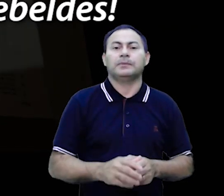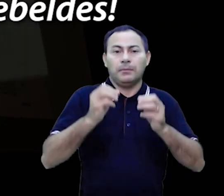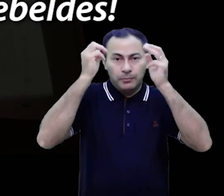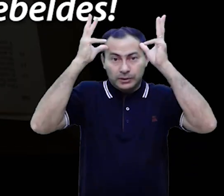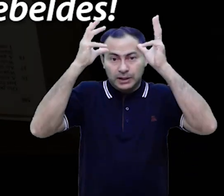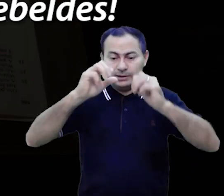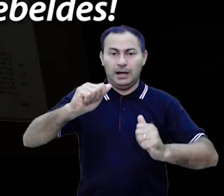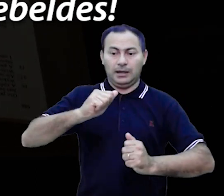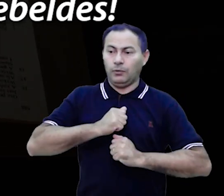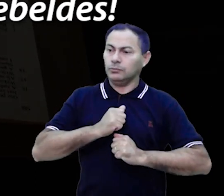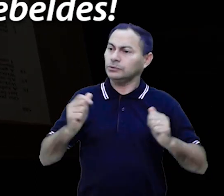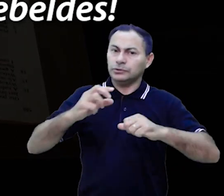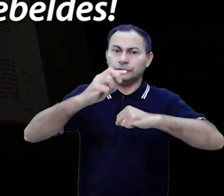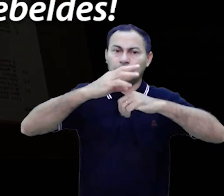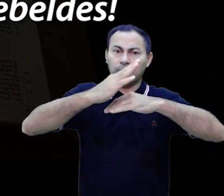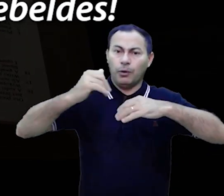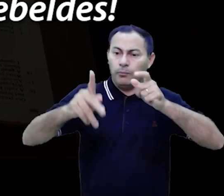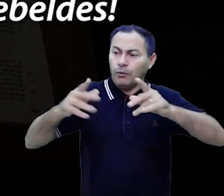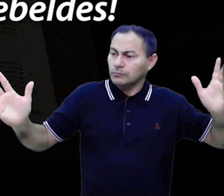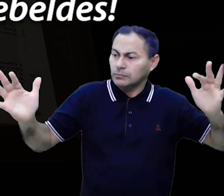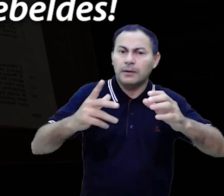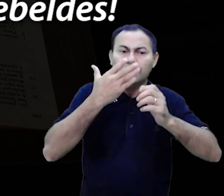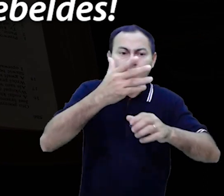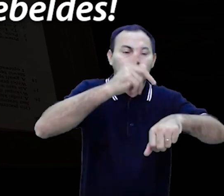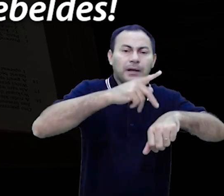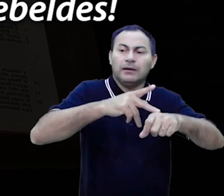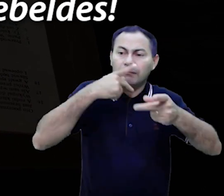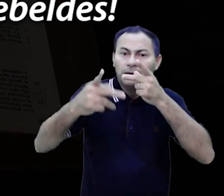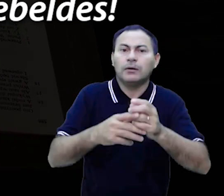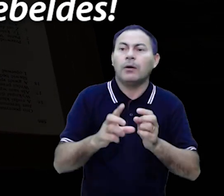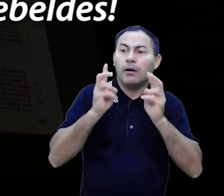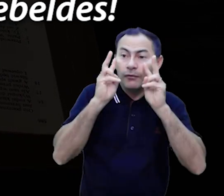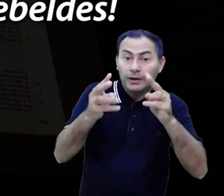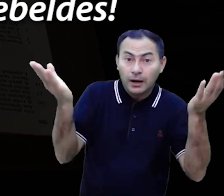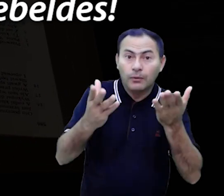ordenado. Moisés e Arão reuniram o povo diante da rocha, e lhes disseram,